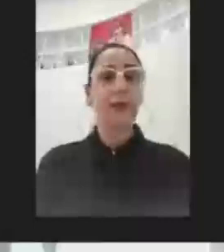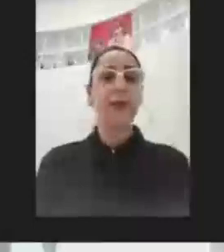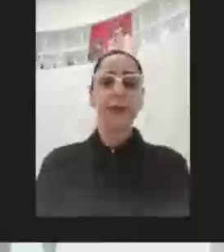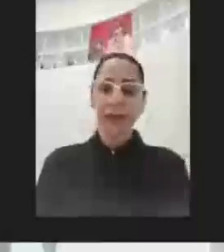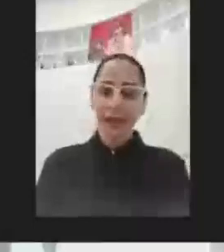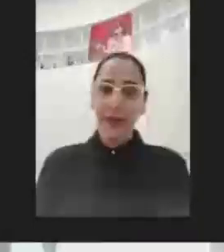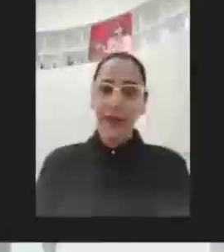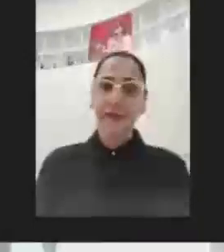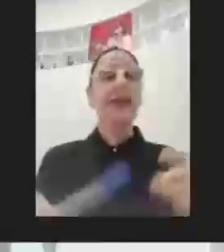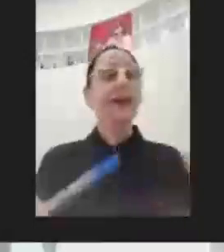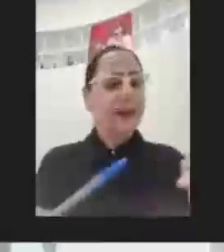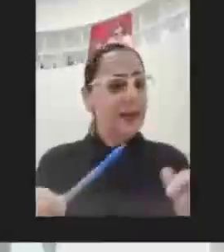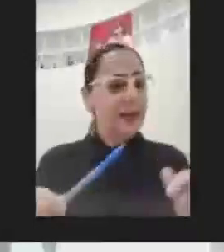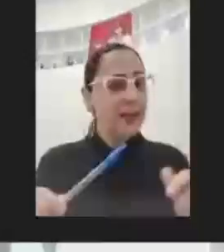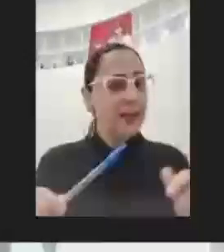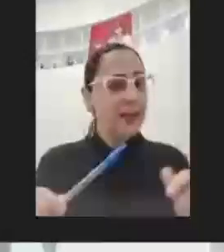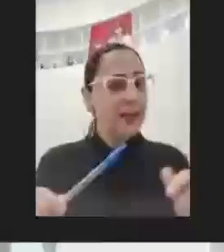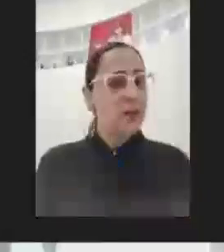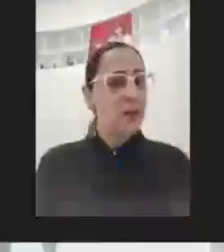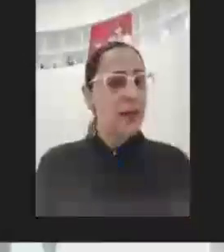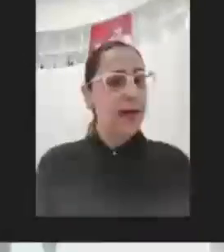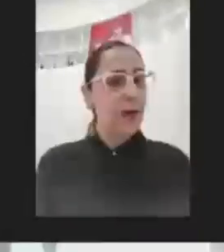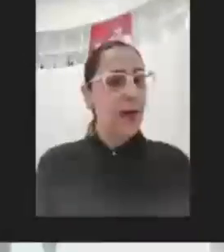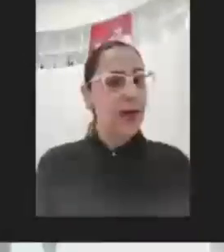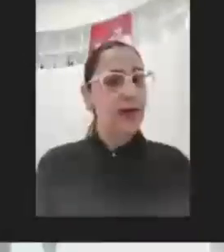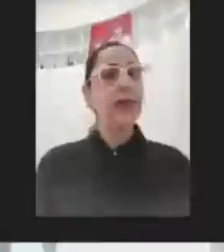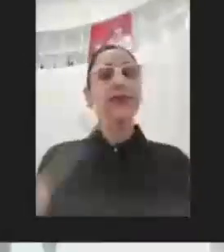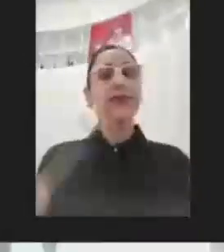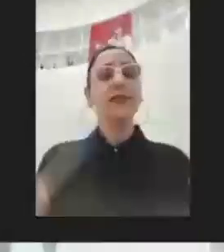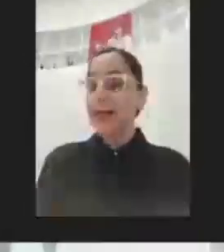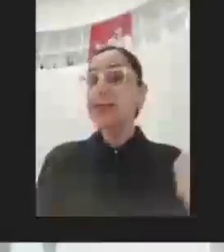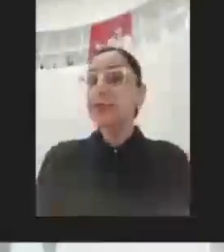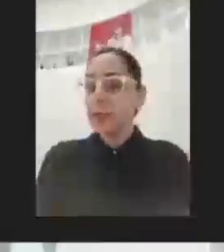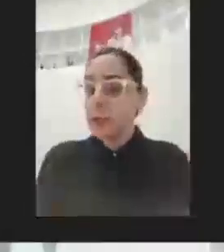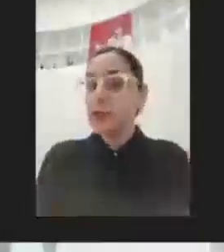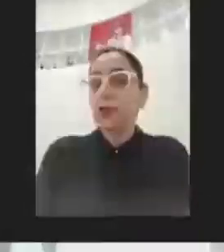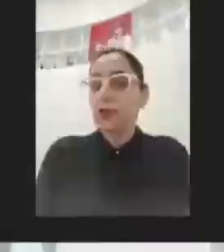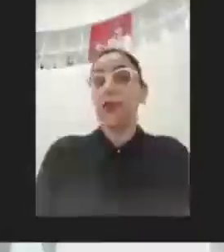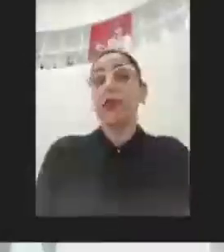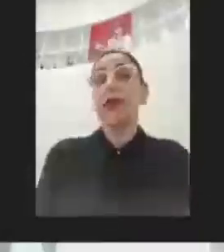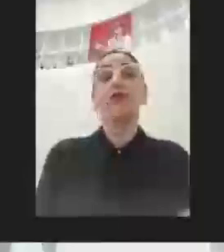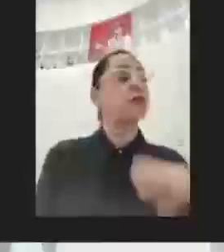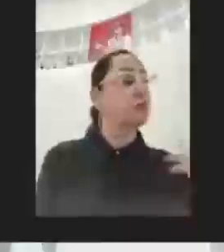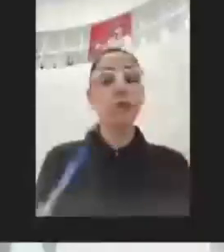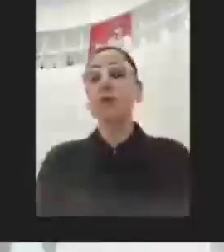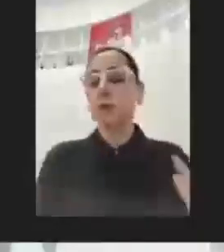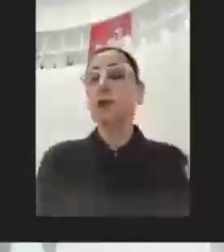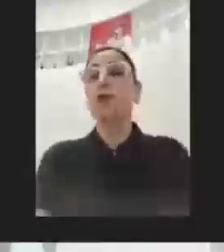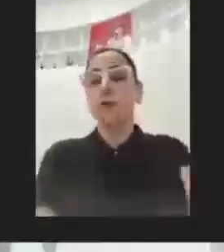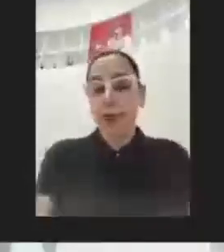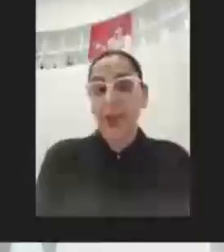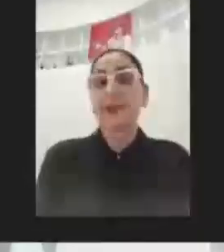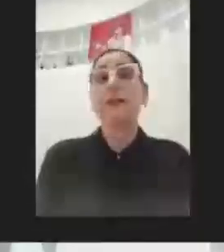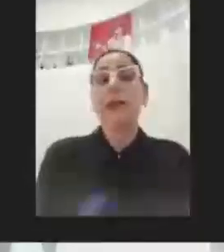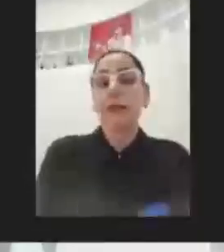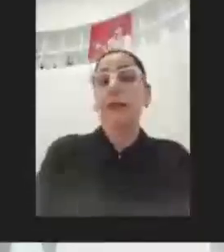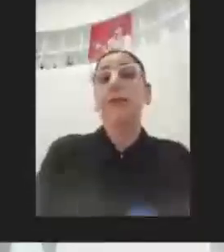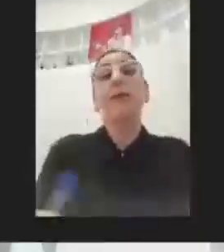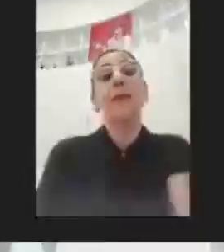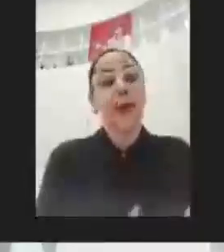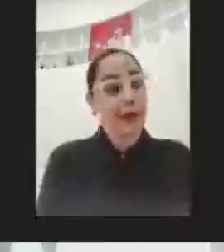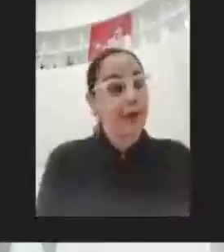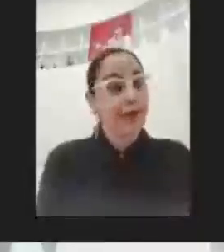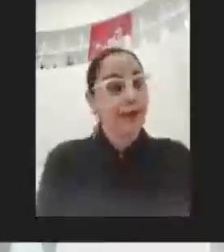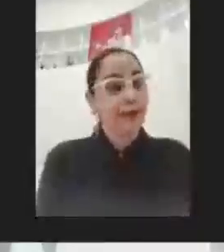abordar. Habilidade para amamentar? Será que ela está conseguindo fazer uma pega correta? Será que a gente usou estratégias de